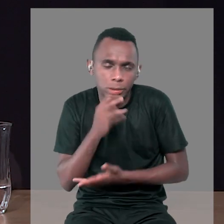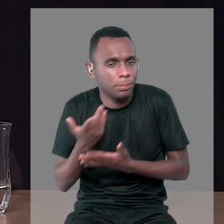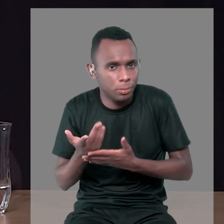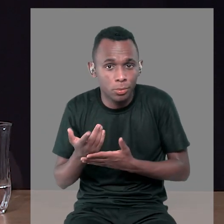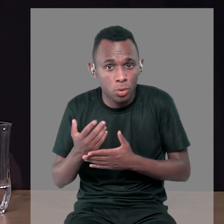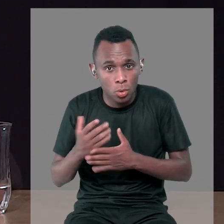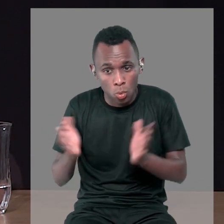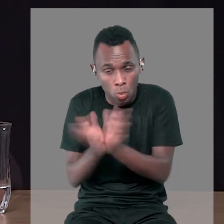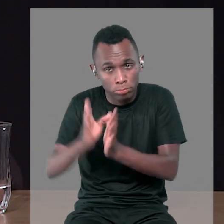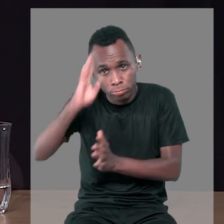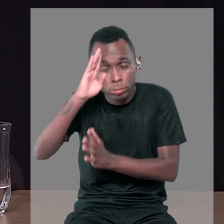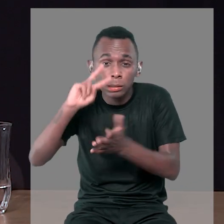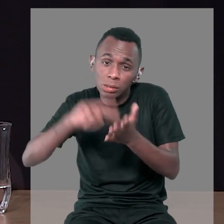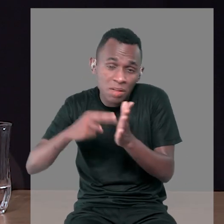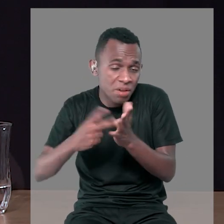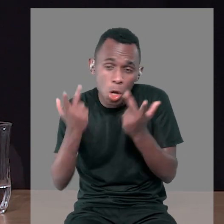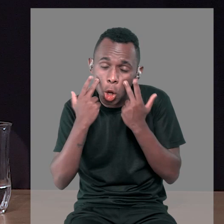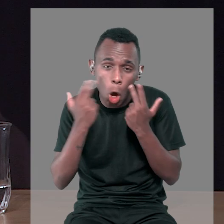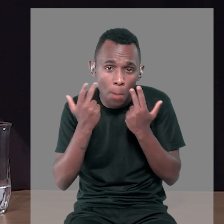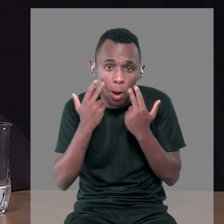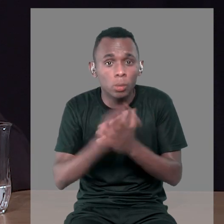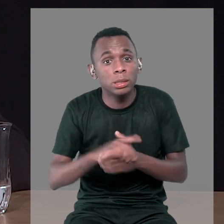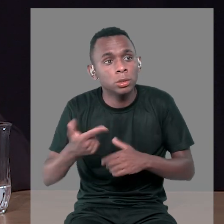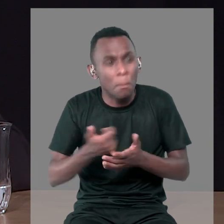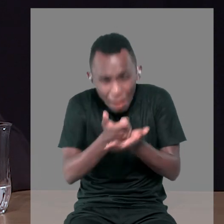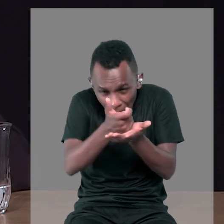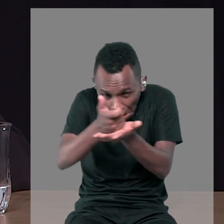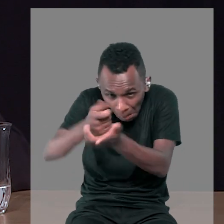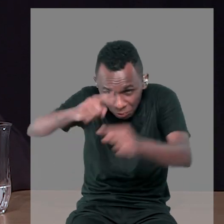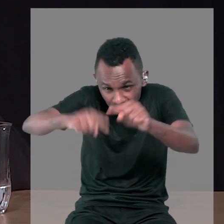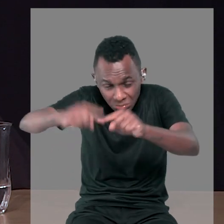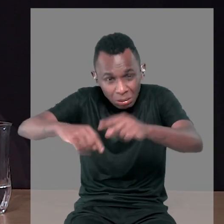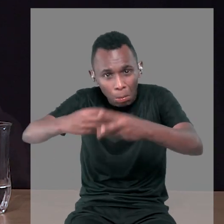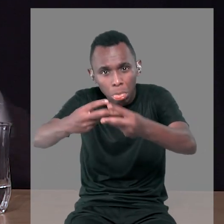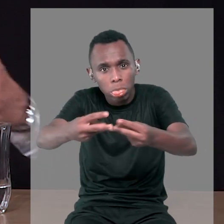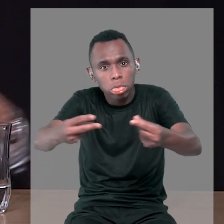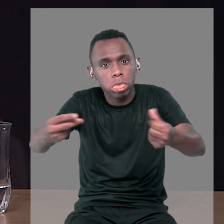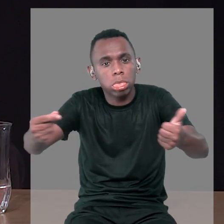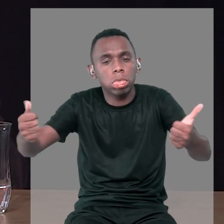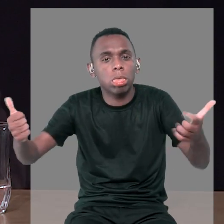parte da guerra. Com a artilharia, os bens são destruídos, né, de forma um